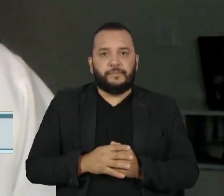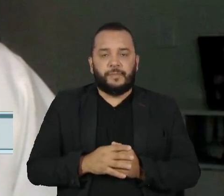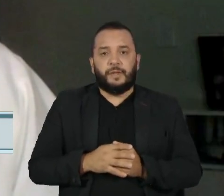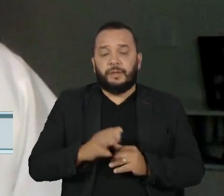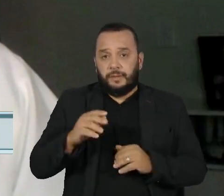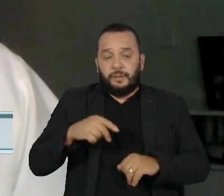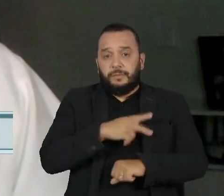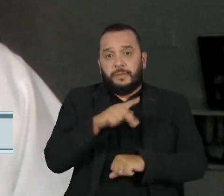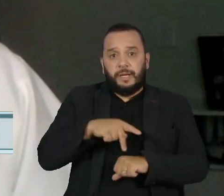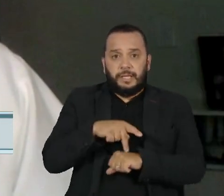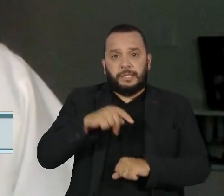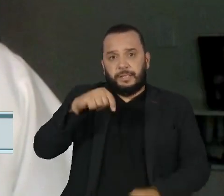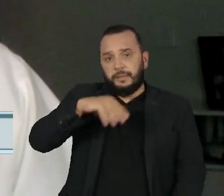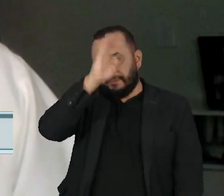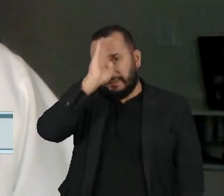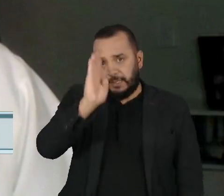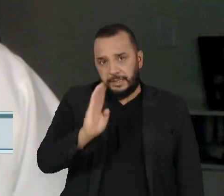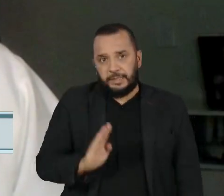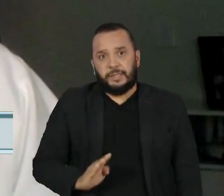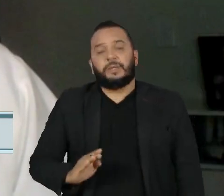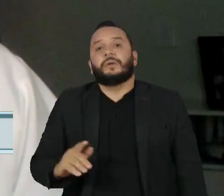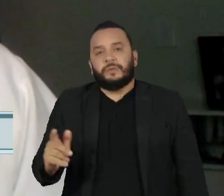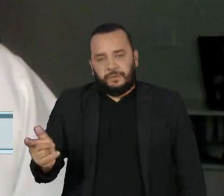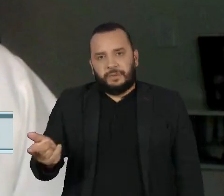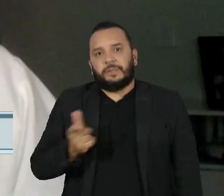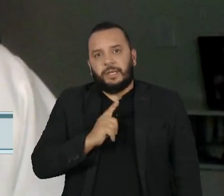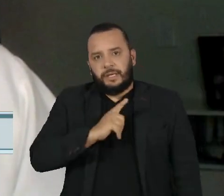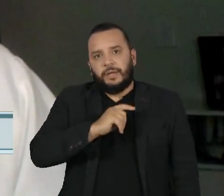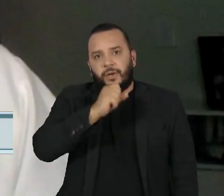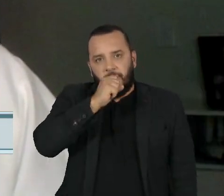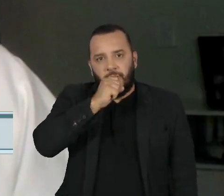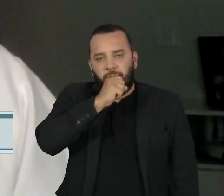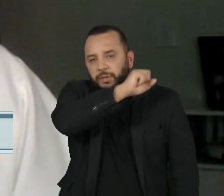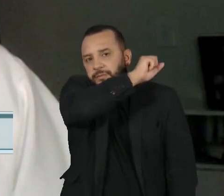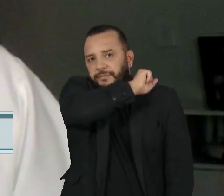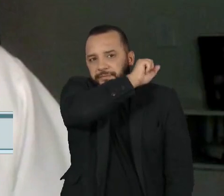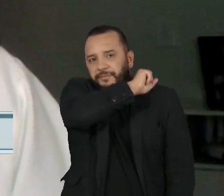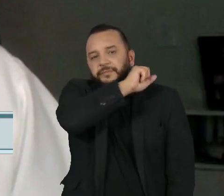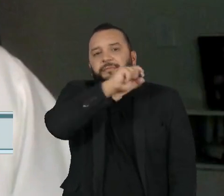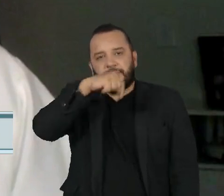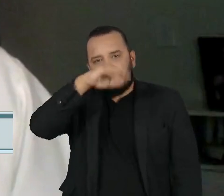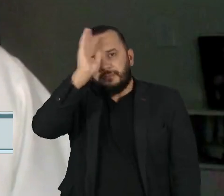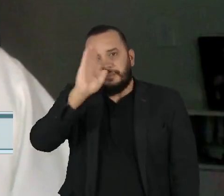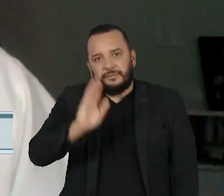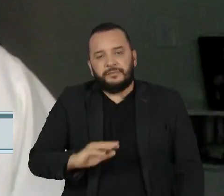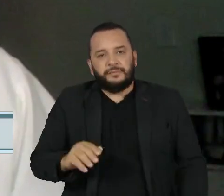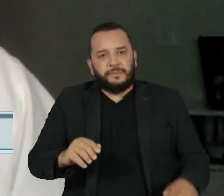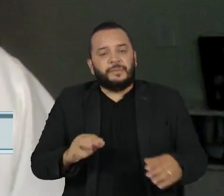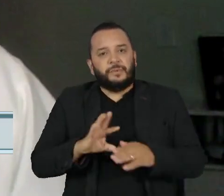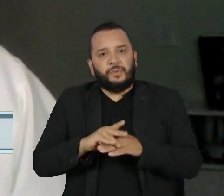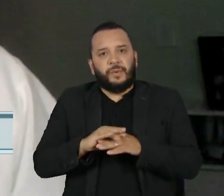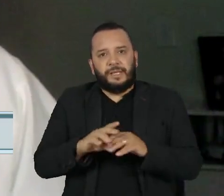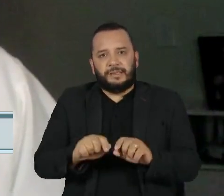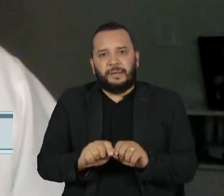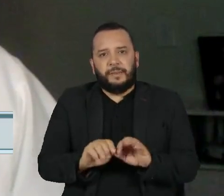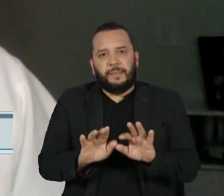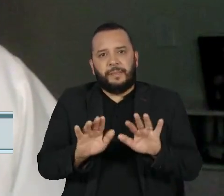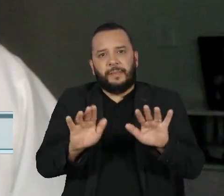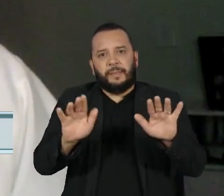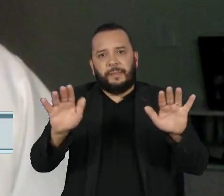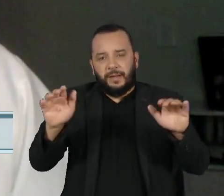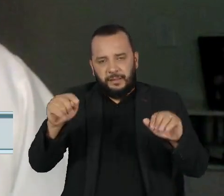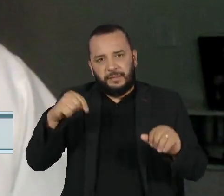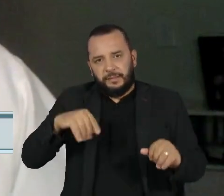país com alta endemicidade. A tuberculose é um país endêmico aqui no Brasil. A tuberculose é uma doença endêmica aqui no